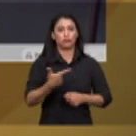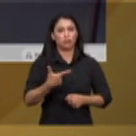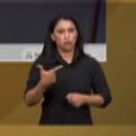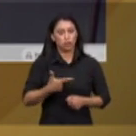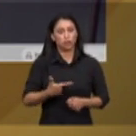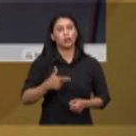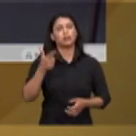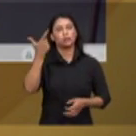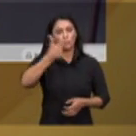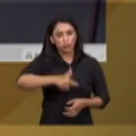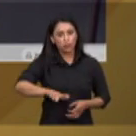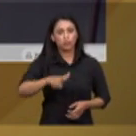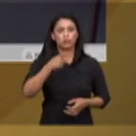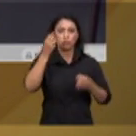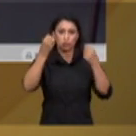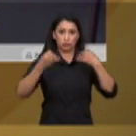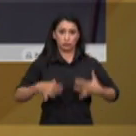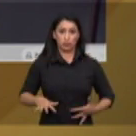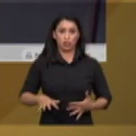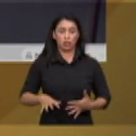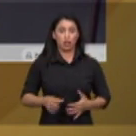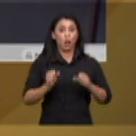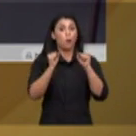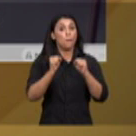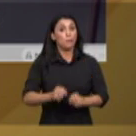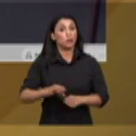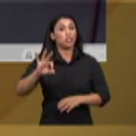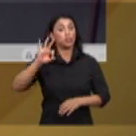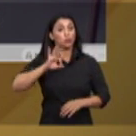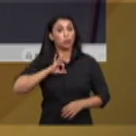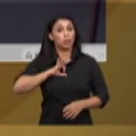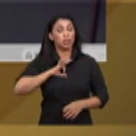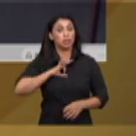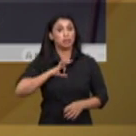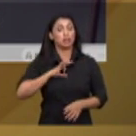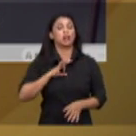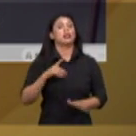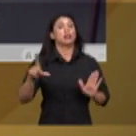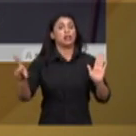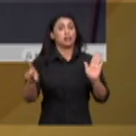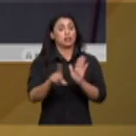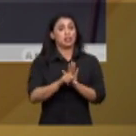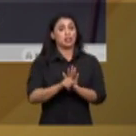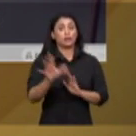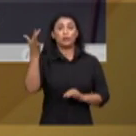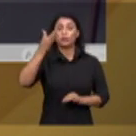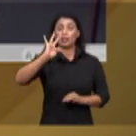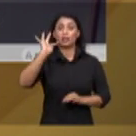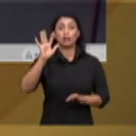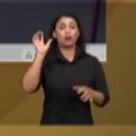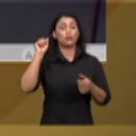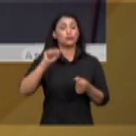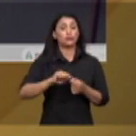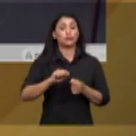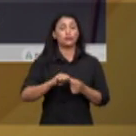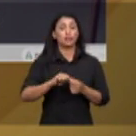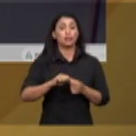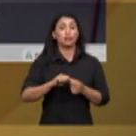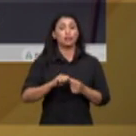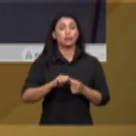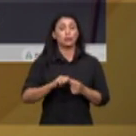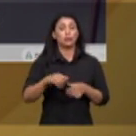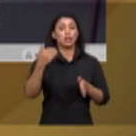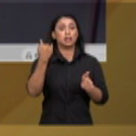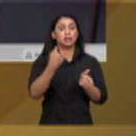insistência, é um poder de polícia nos termos da legislação federal, que é exercido